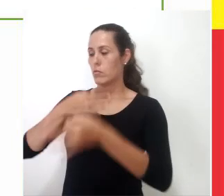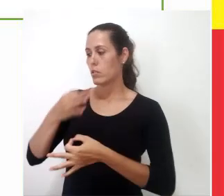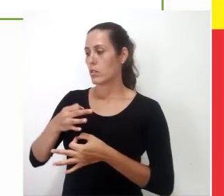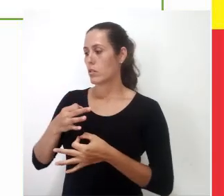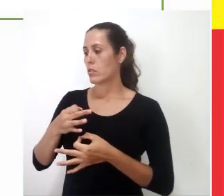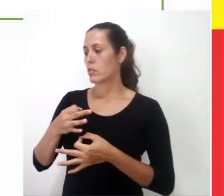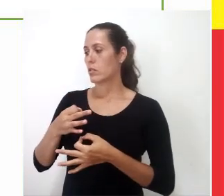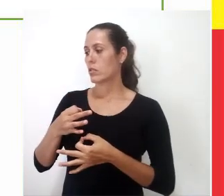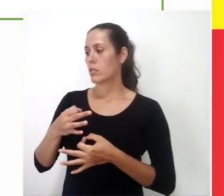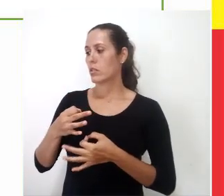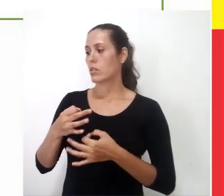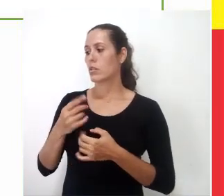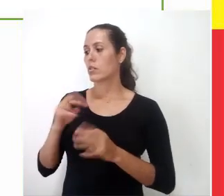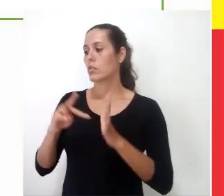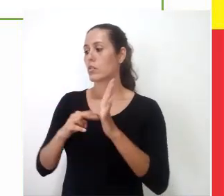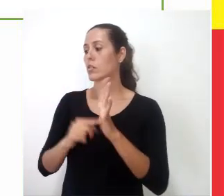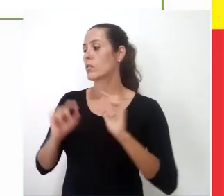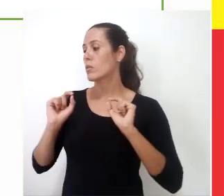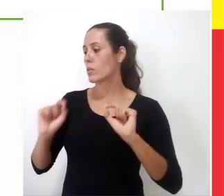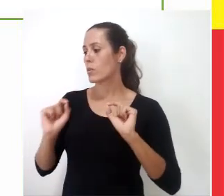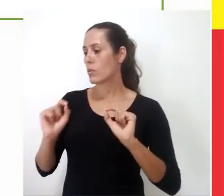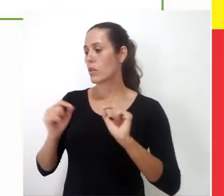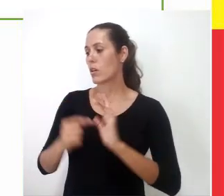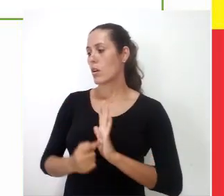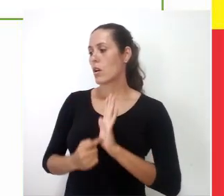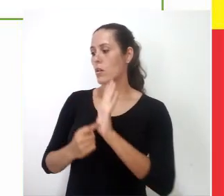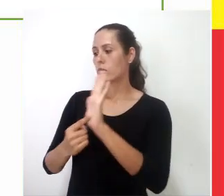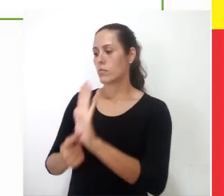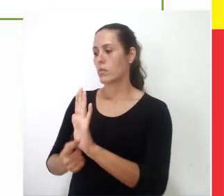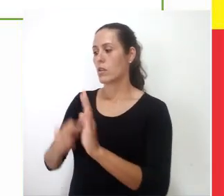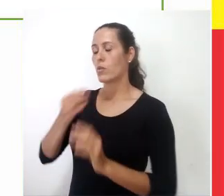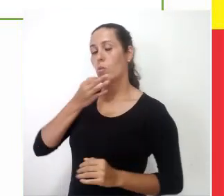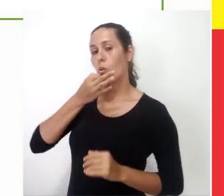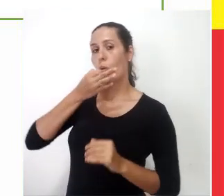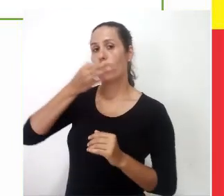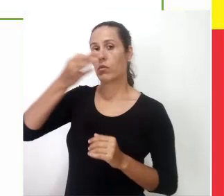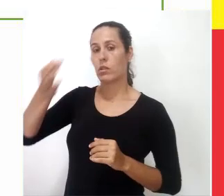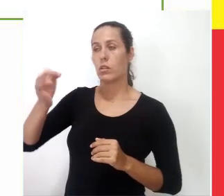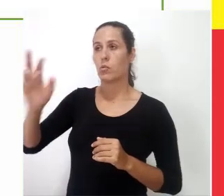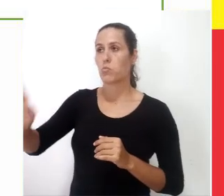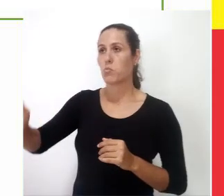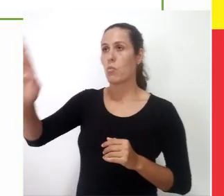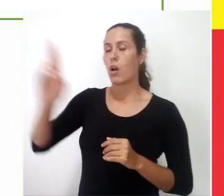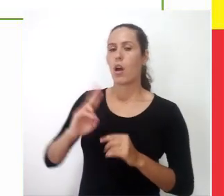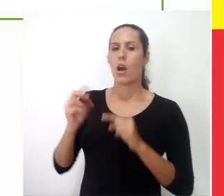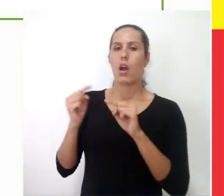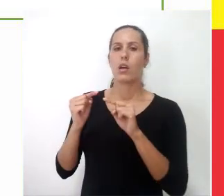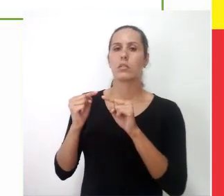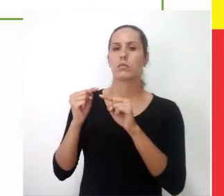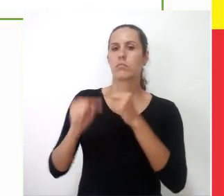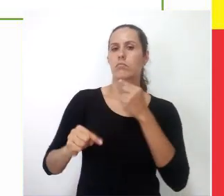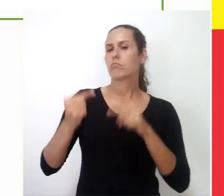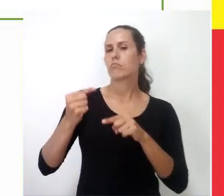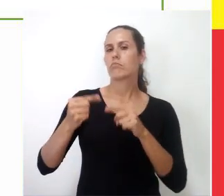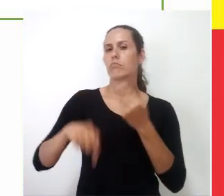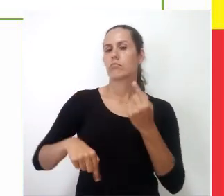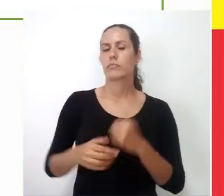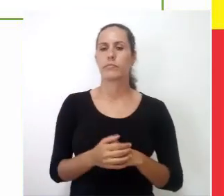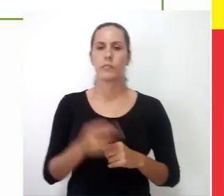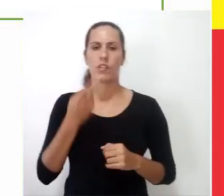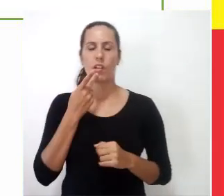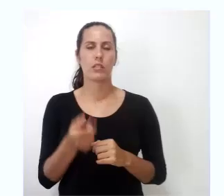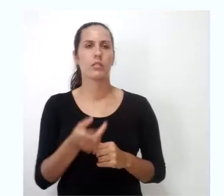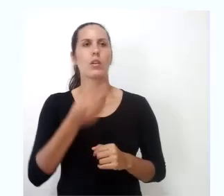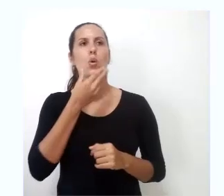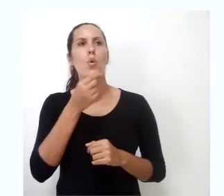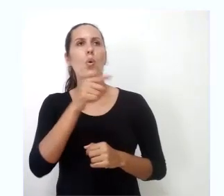pela argumentação. Em outras palavras, ela apresenta uma opinião contrária à argumentação textual. Assim,